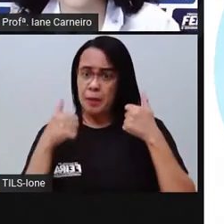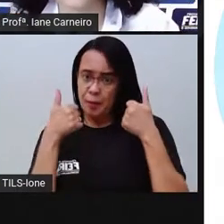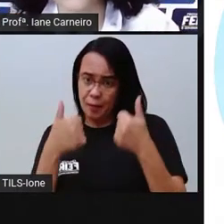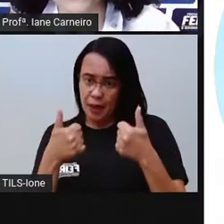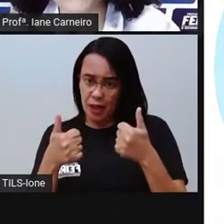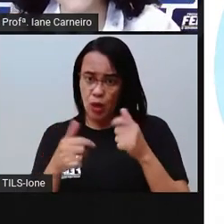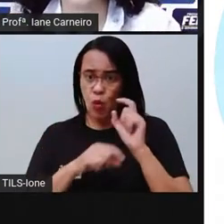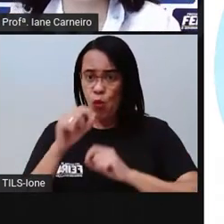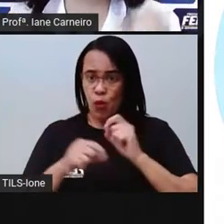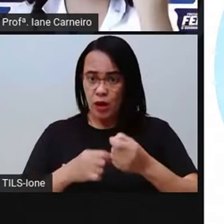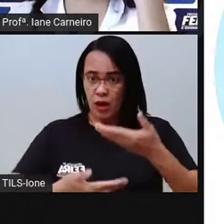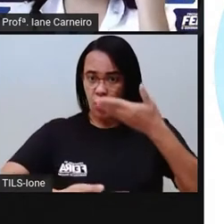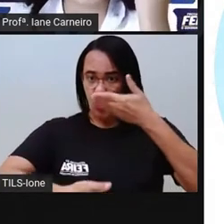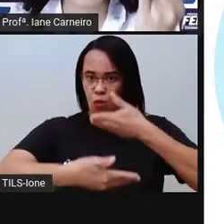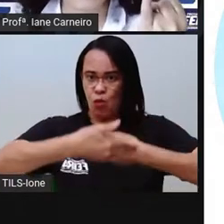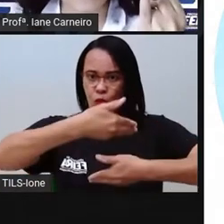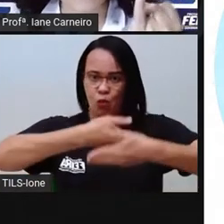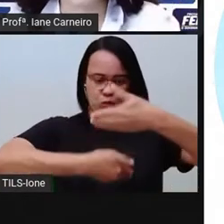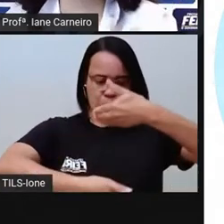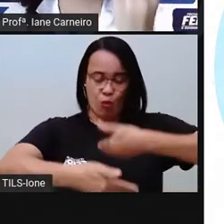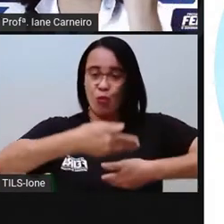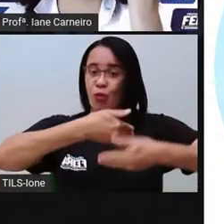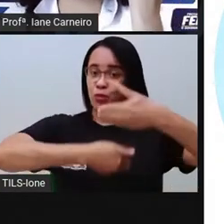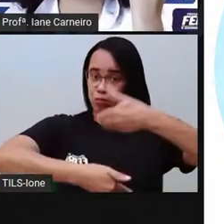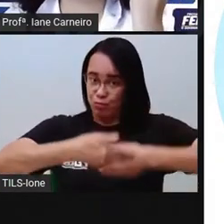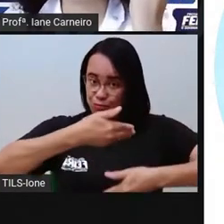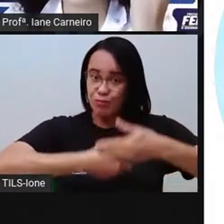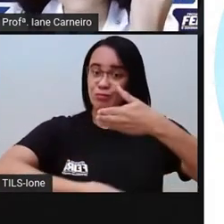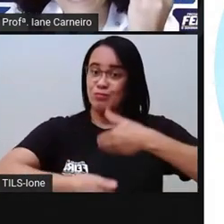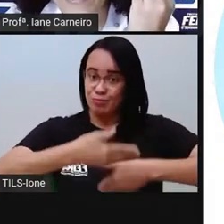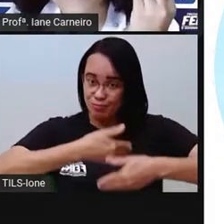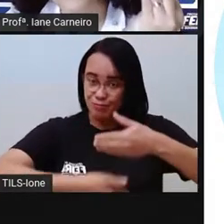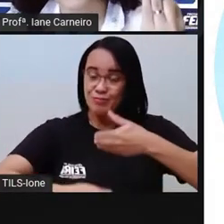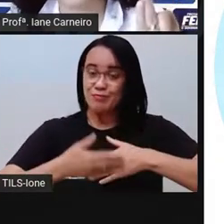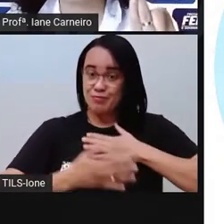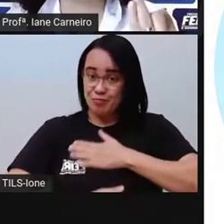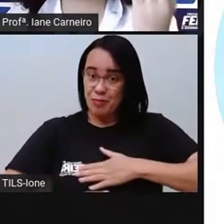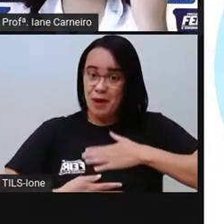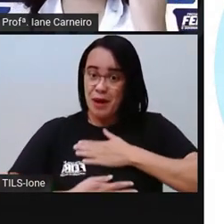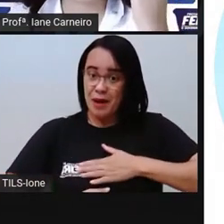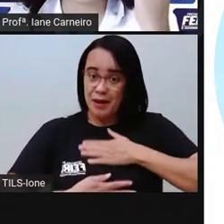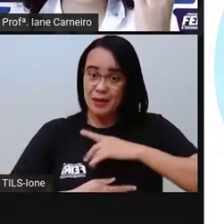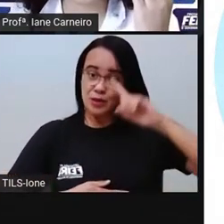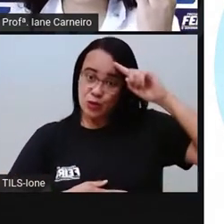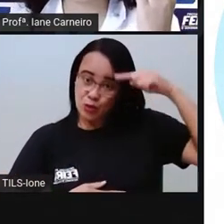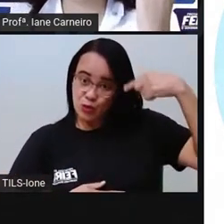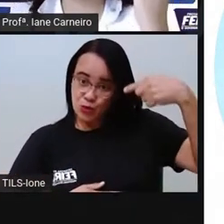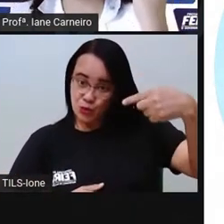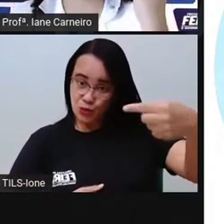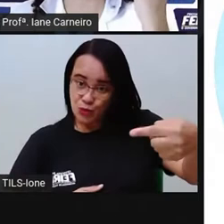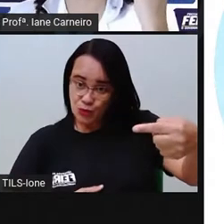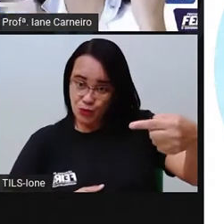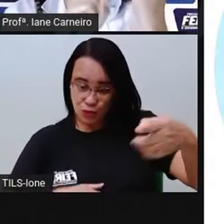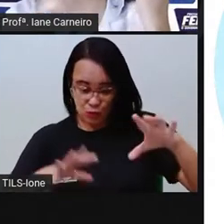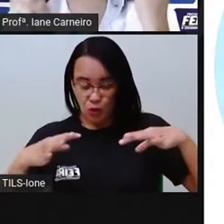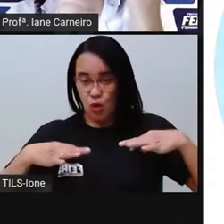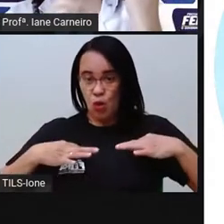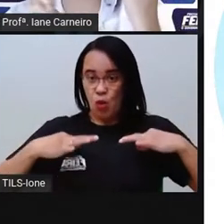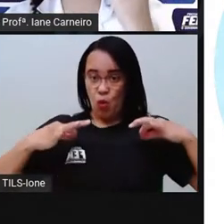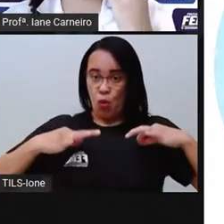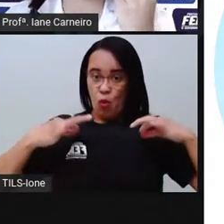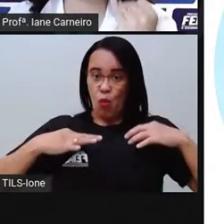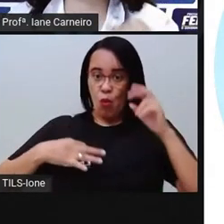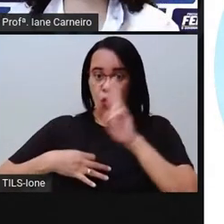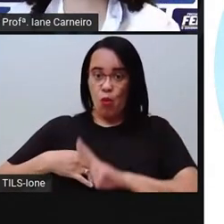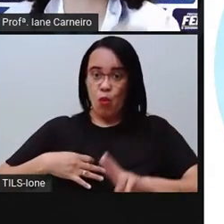o quê com o nosso corpo? Cuidar dele, tomar banho diariamente e usar roupas sujas?